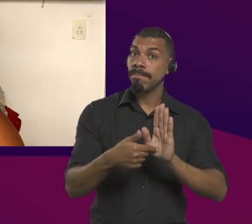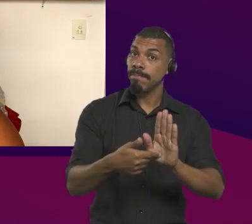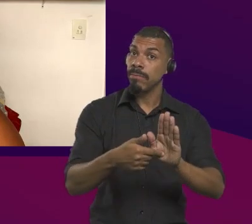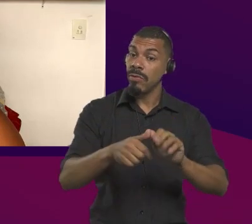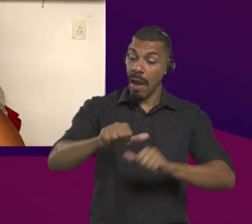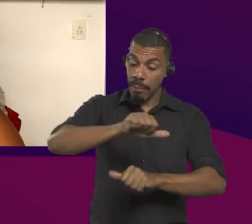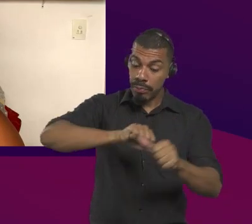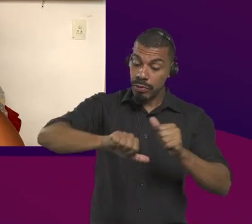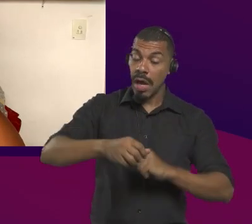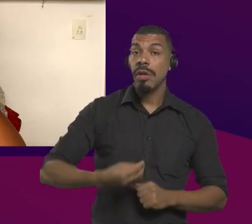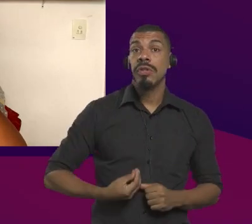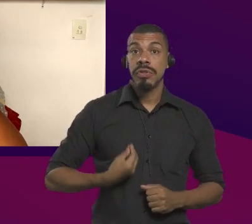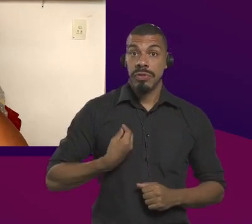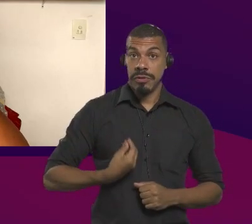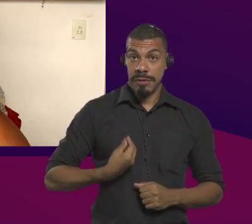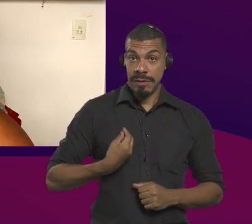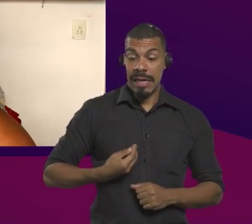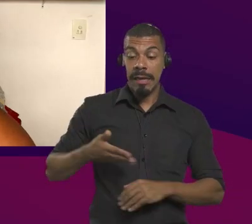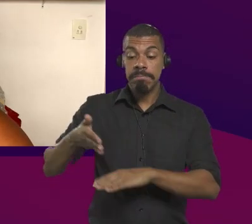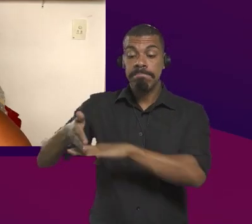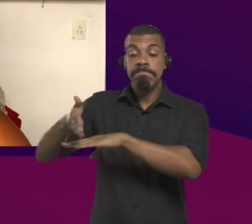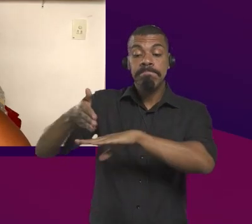nossa vida, que é acesso